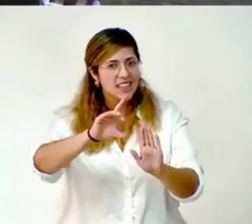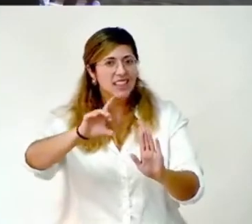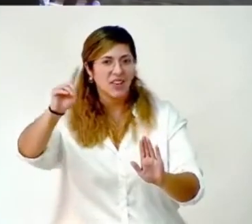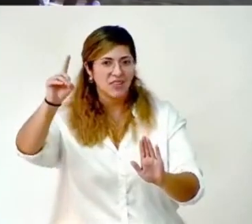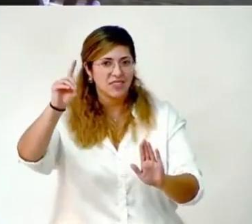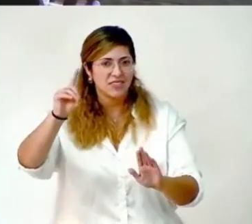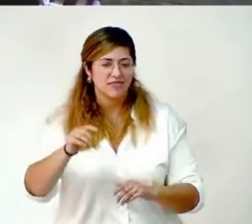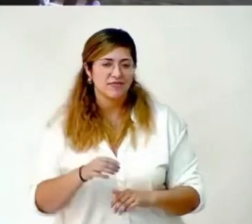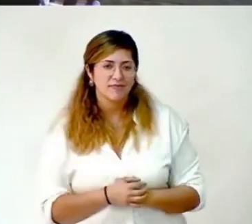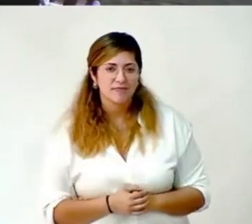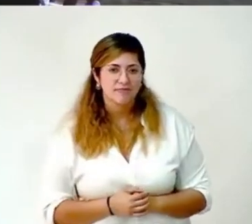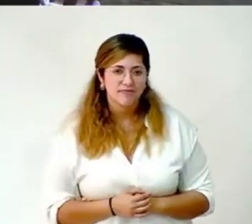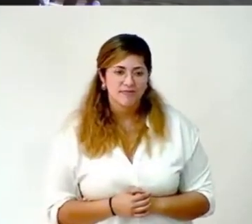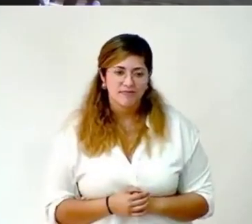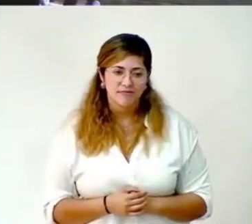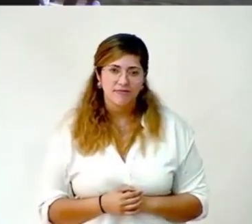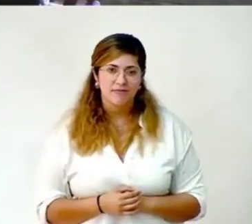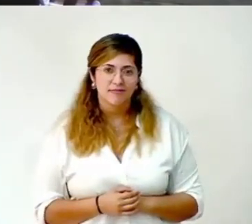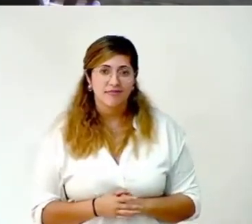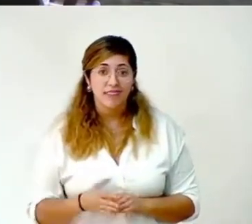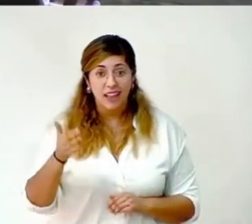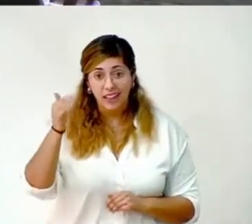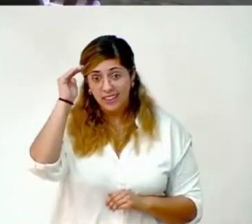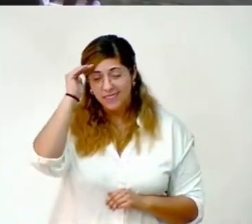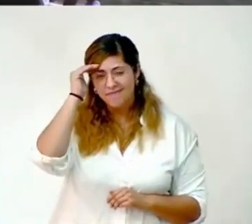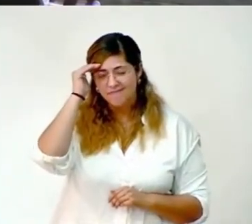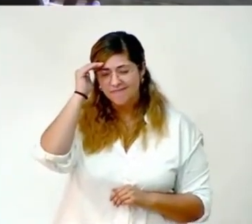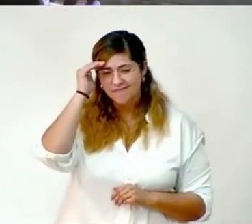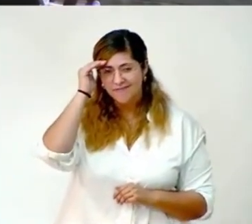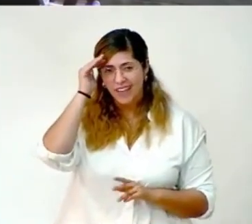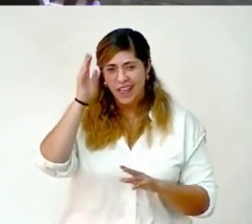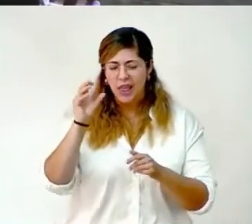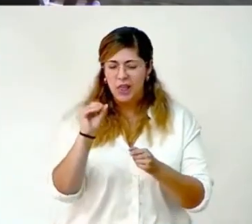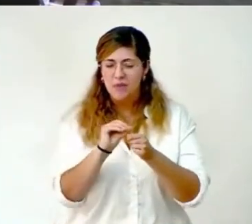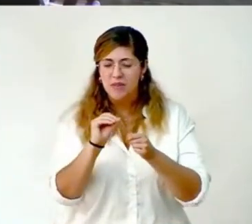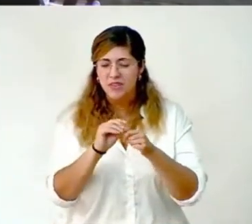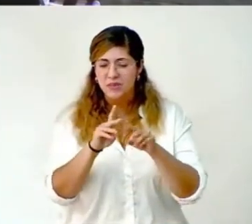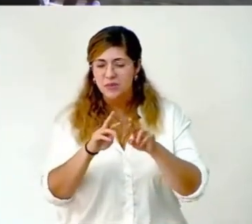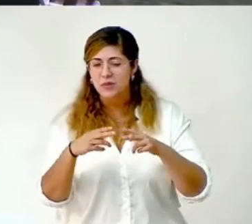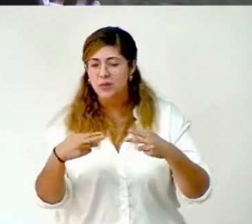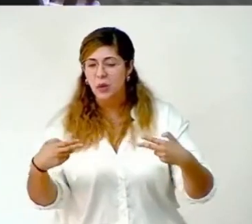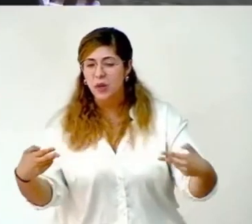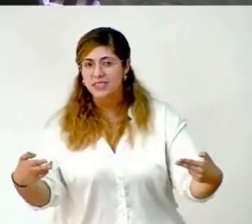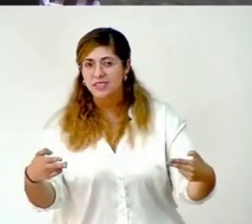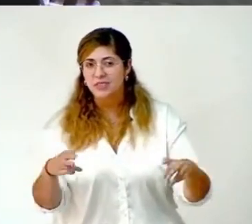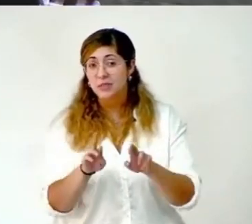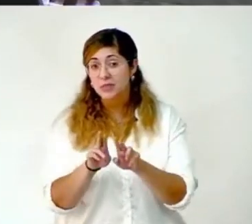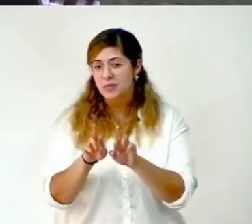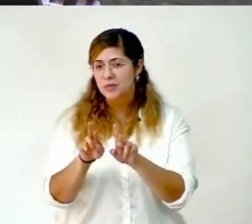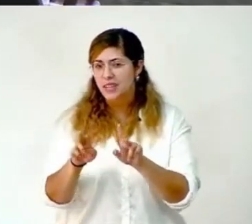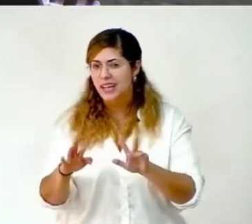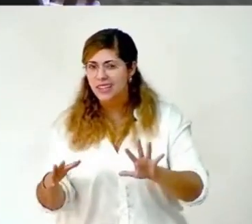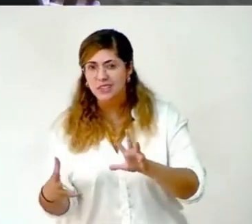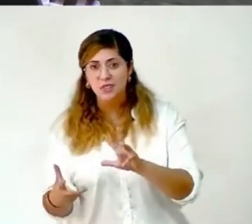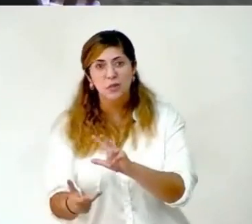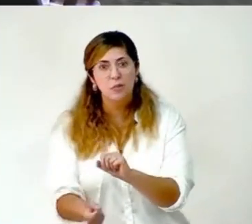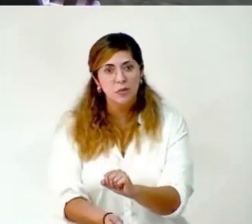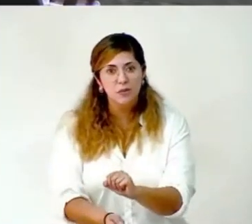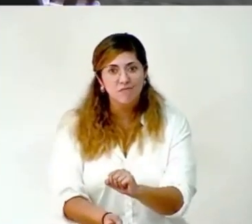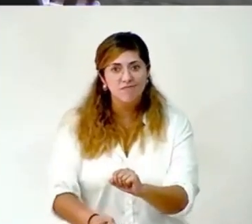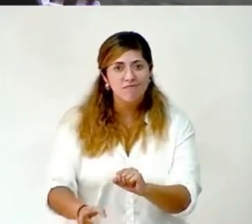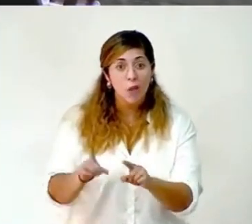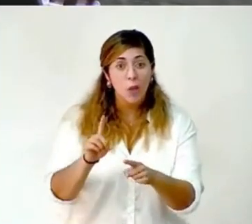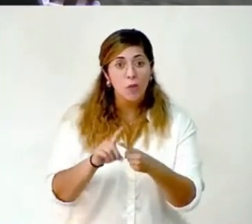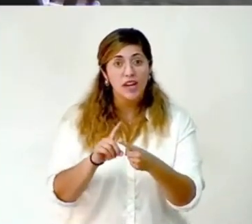extraordinários. Eles fazem coisas que não estão no consenso comum da vida dos seres humanos. Isso porque Deus está